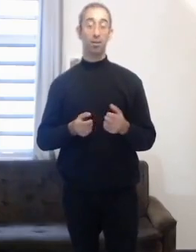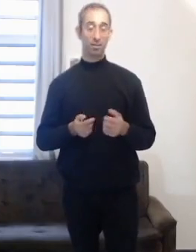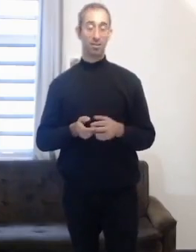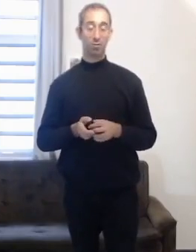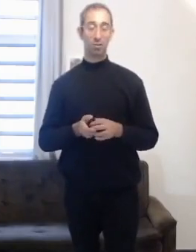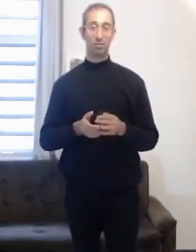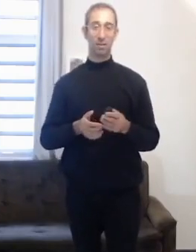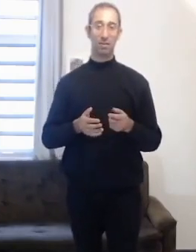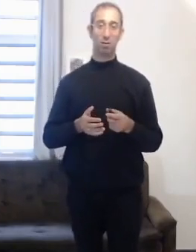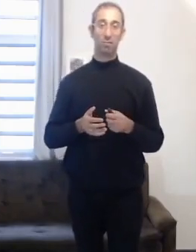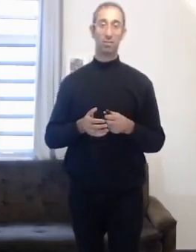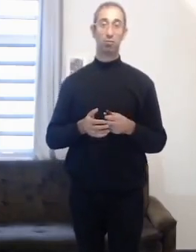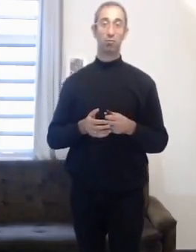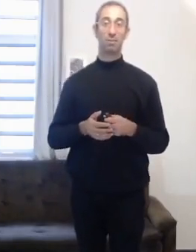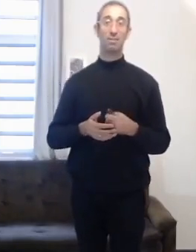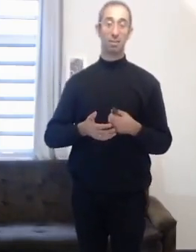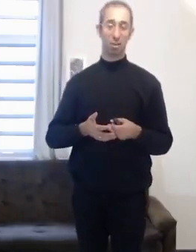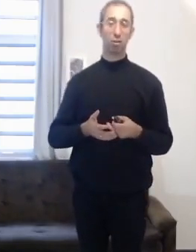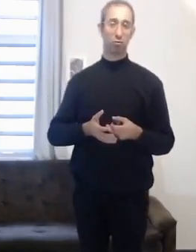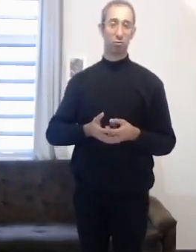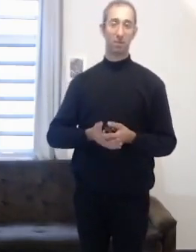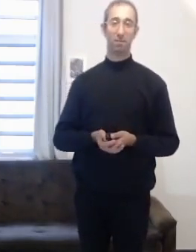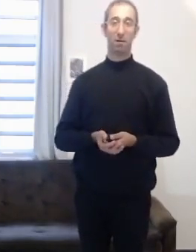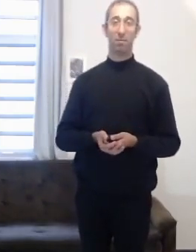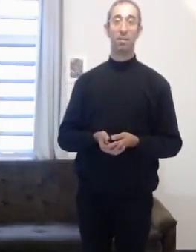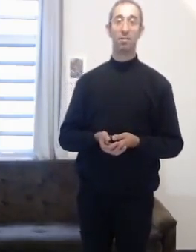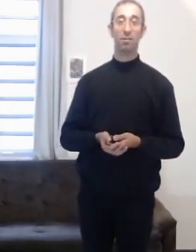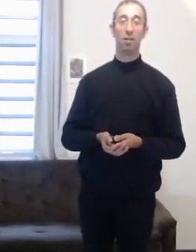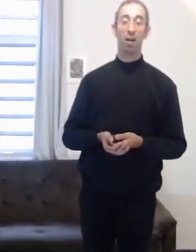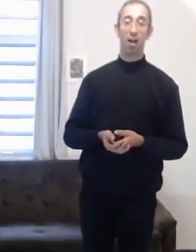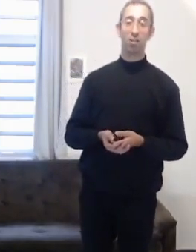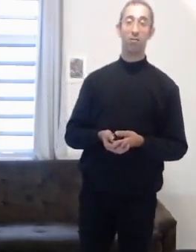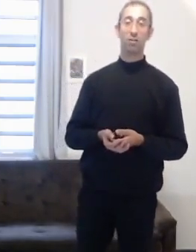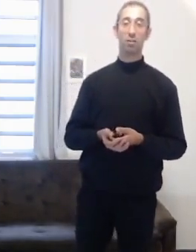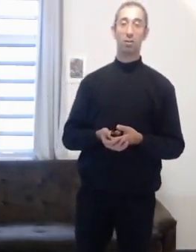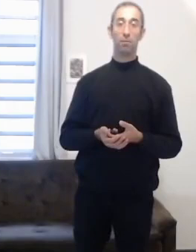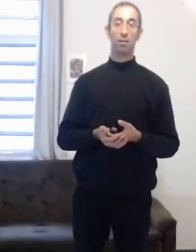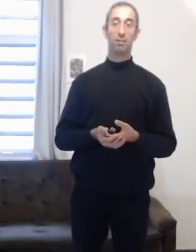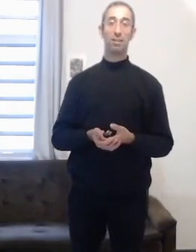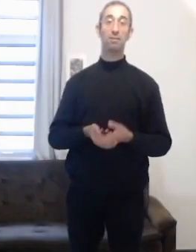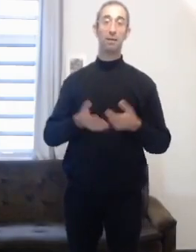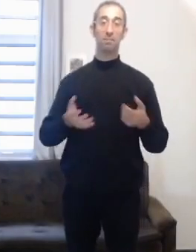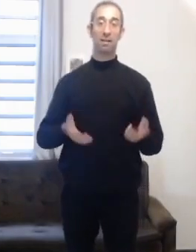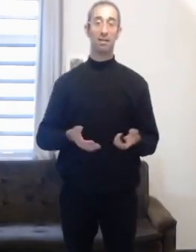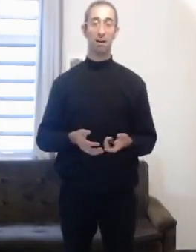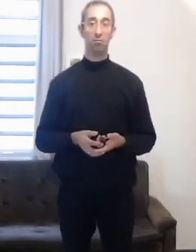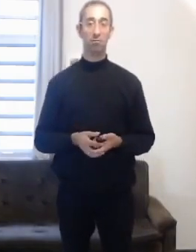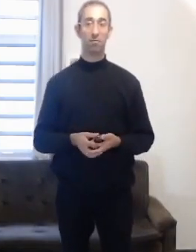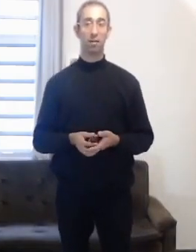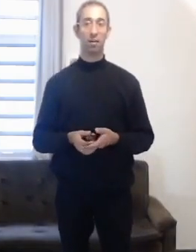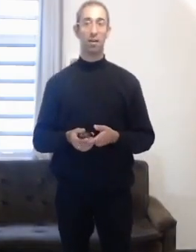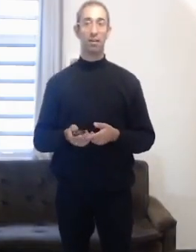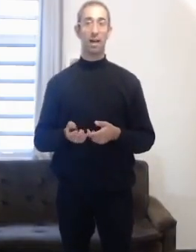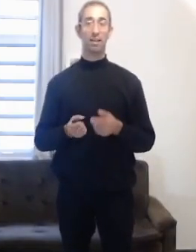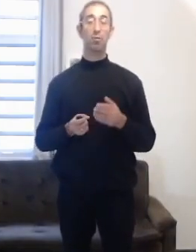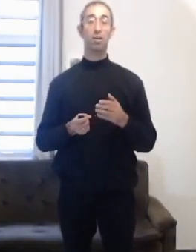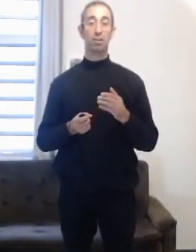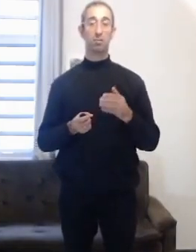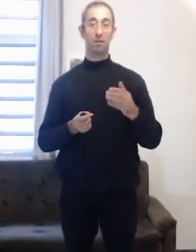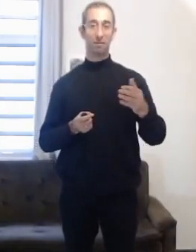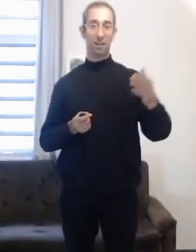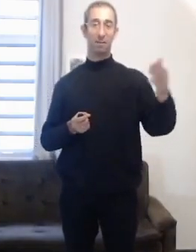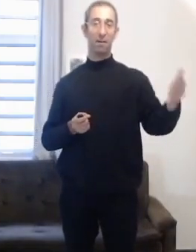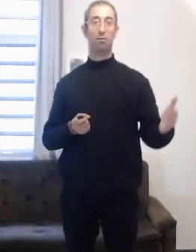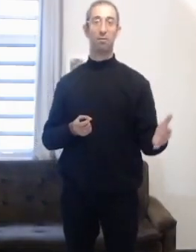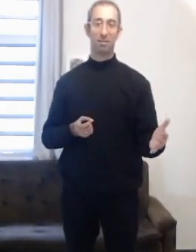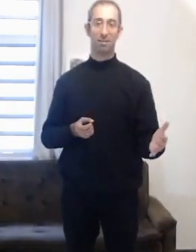As hipóteses, né, quando a gente vai trabalhar com mais estudos estatísticos, principalmente, a gente divide na hipótese experimental, que é aquilo que a